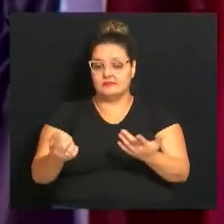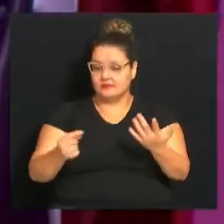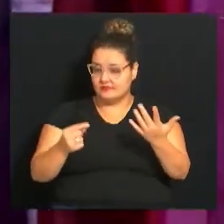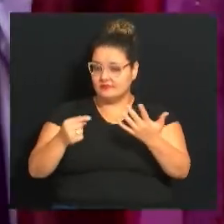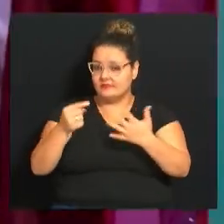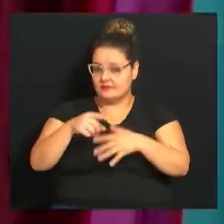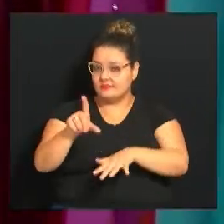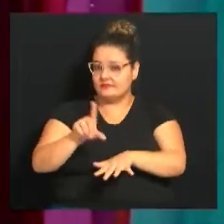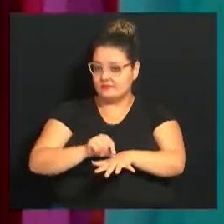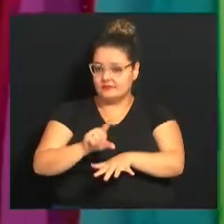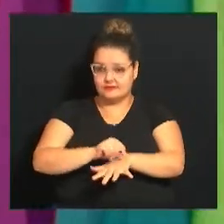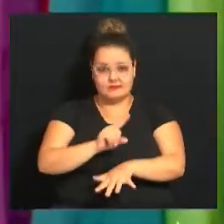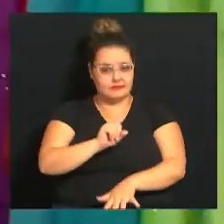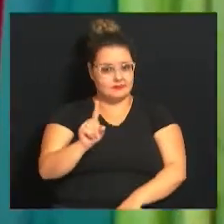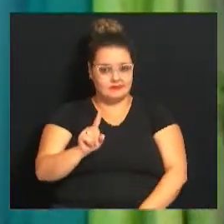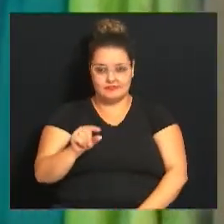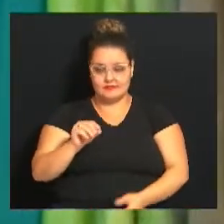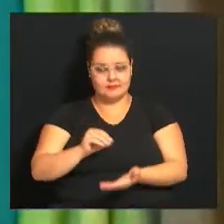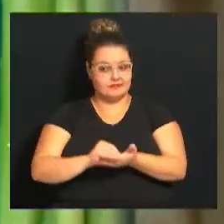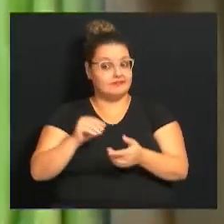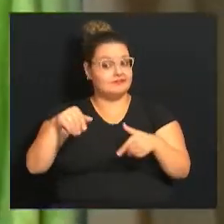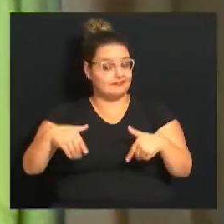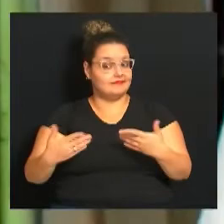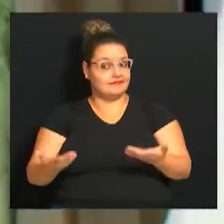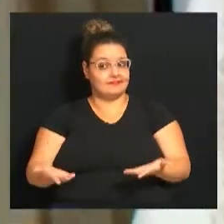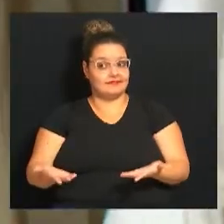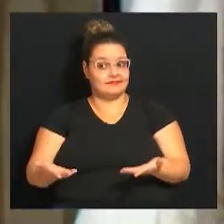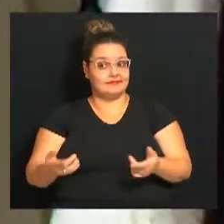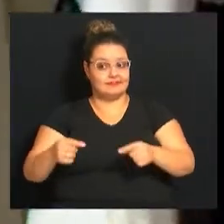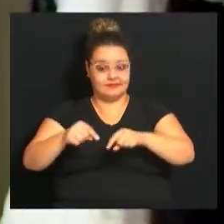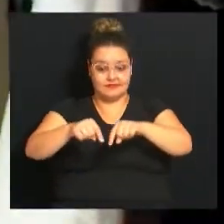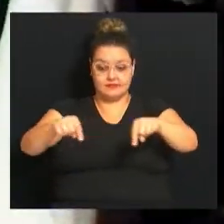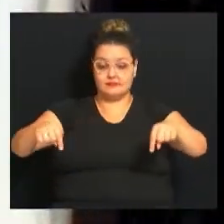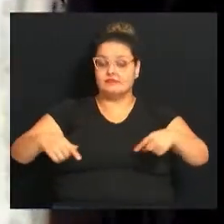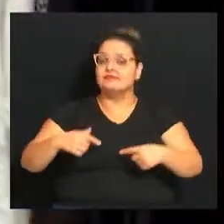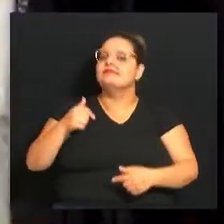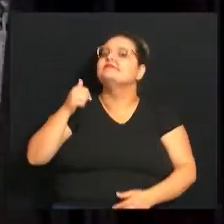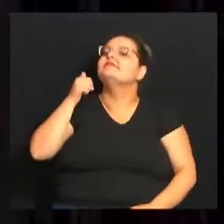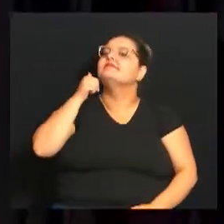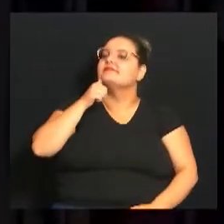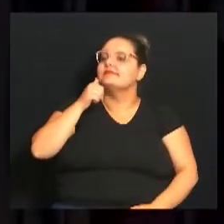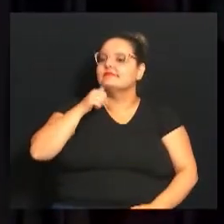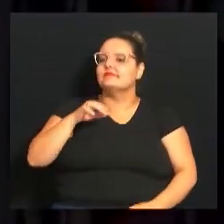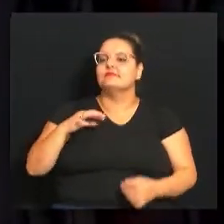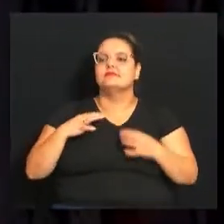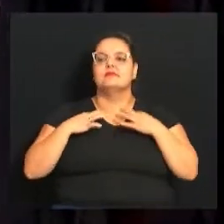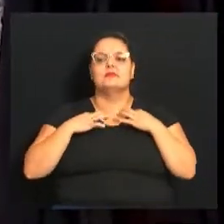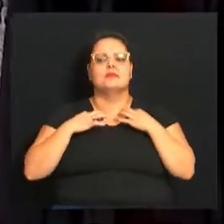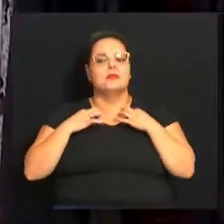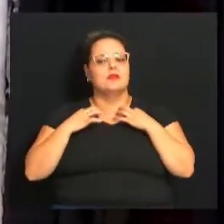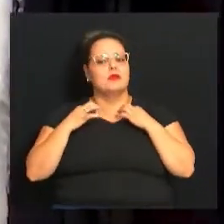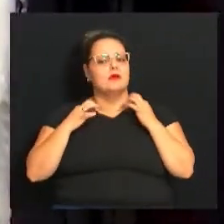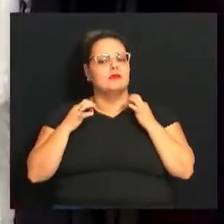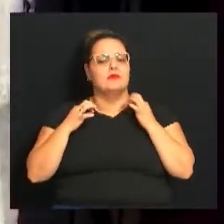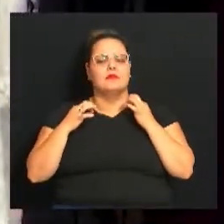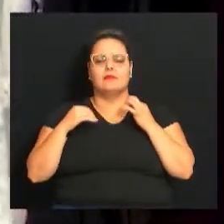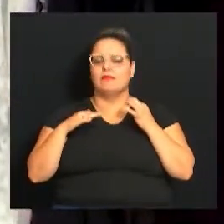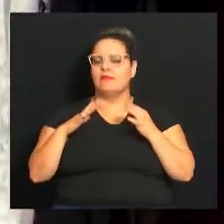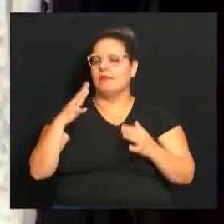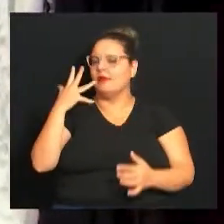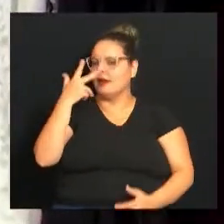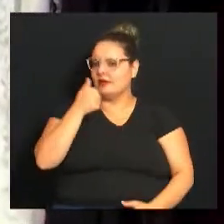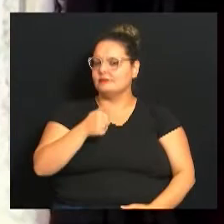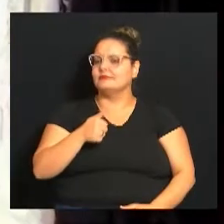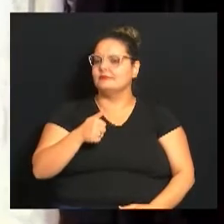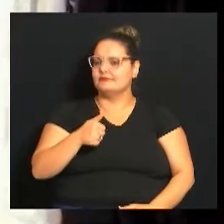né? Onde eu tô agora é a sala reservada para mulherada. Tem um vestido mais bonito do que o outro. Dá só uma olhada,